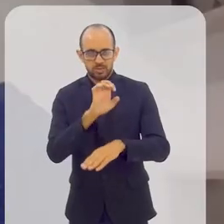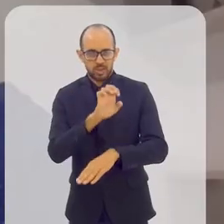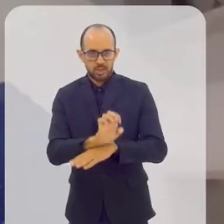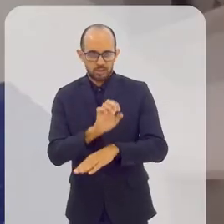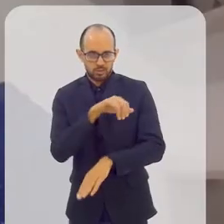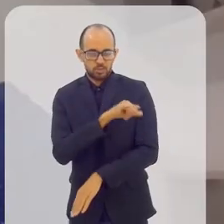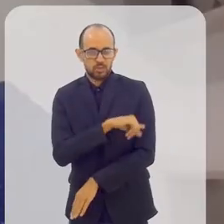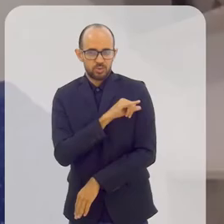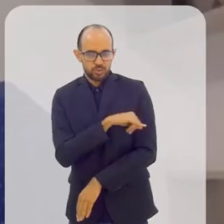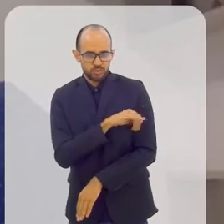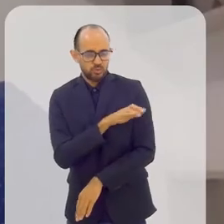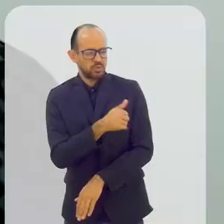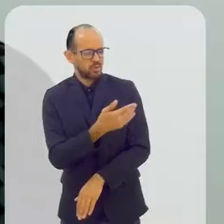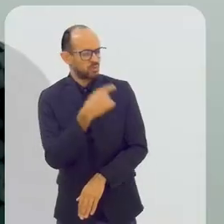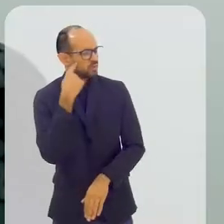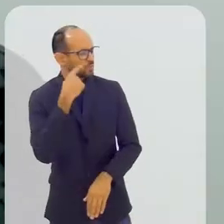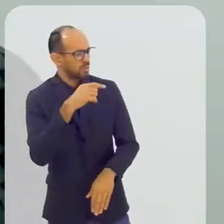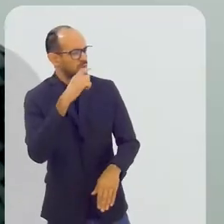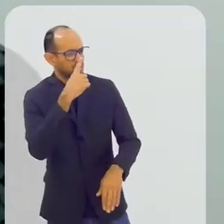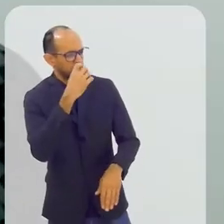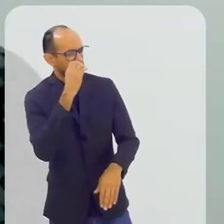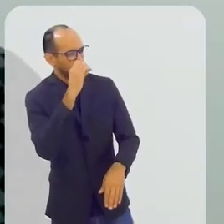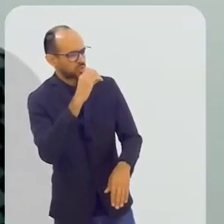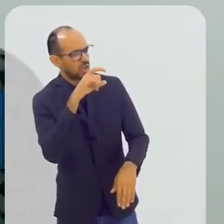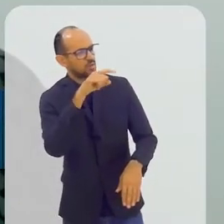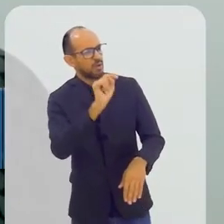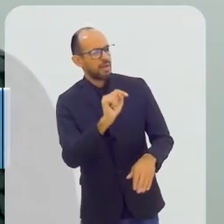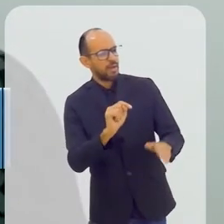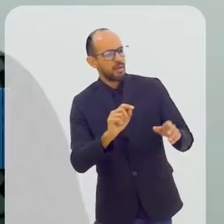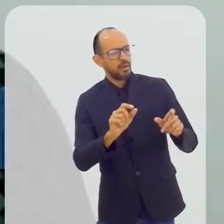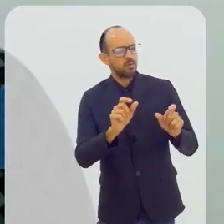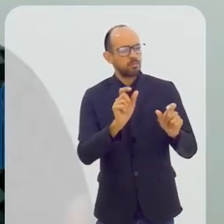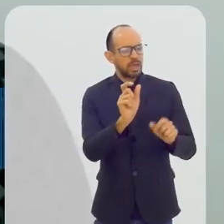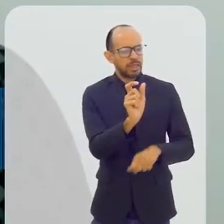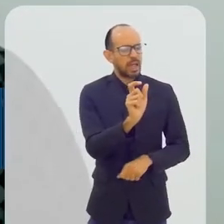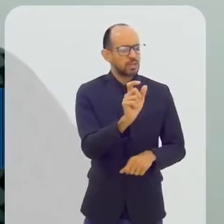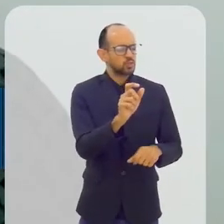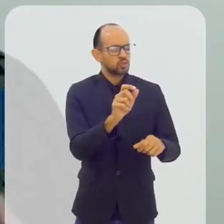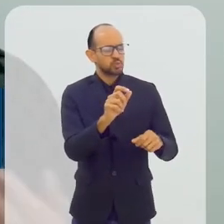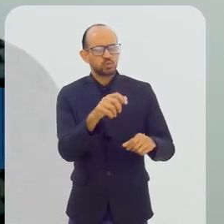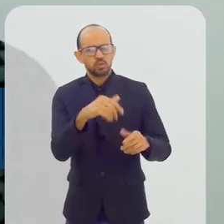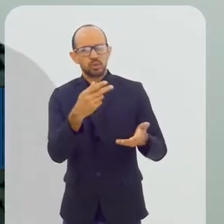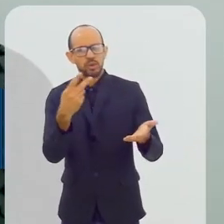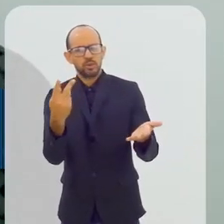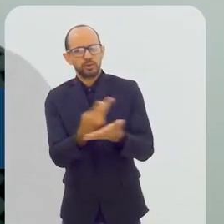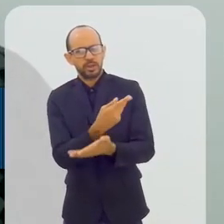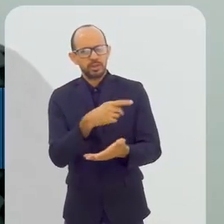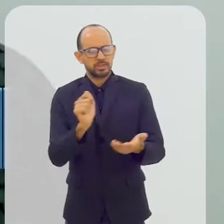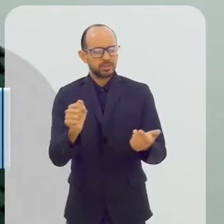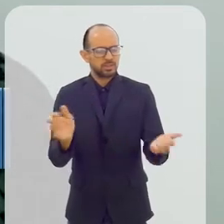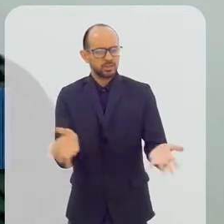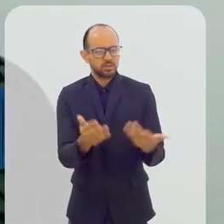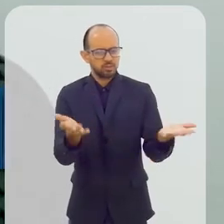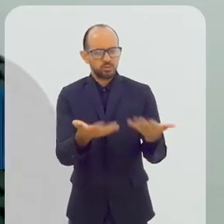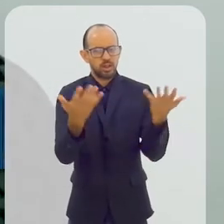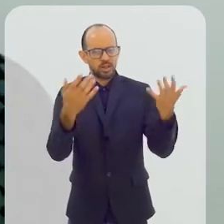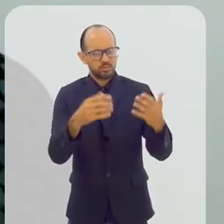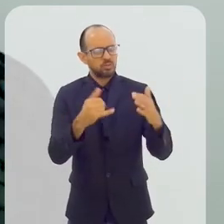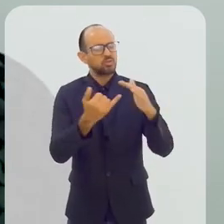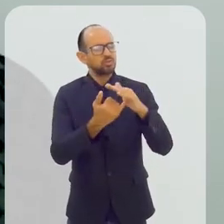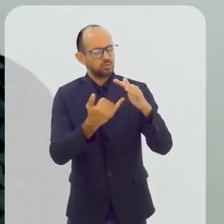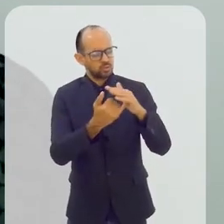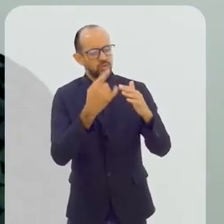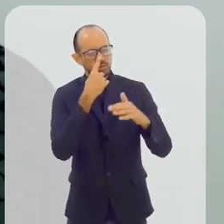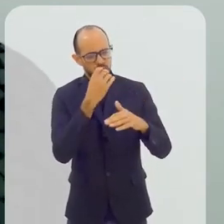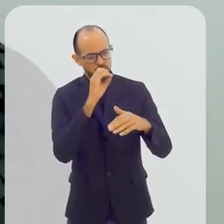A Semana Lixo Zero, ela é um pedacinho de uma série de ações que acontecem ao longo do ano, promovidas, estimuladas, fomentadas pelo